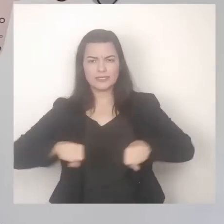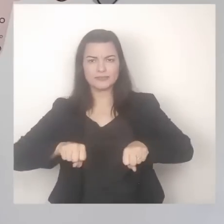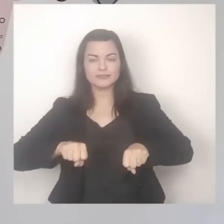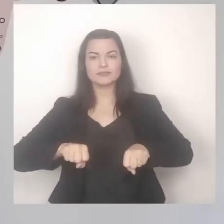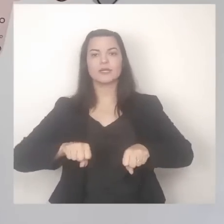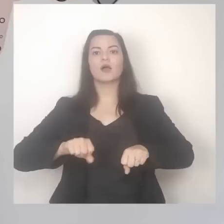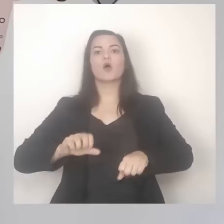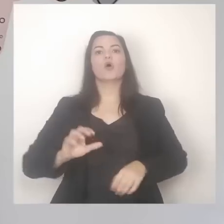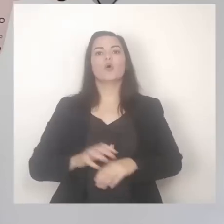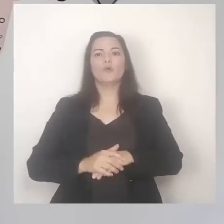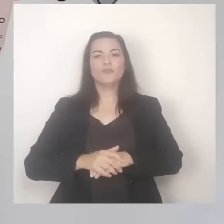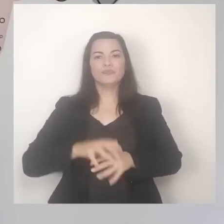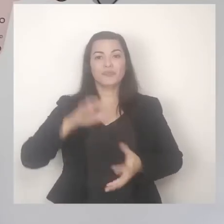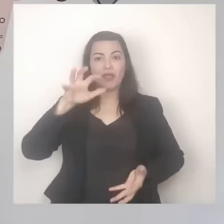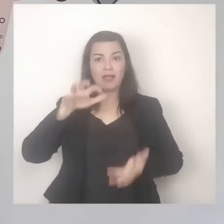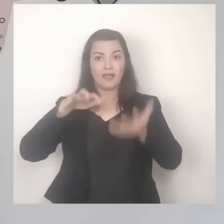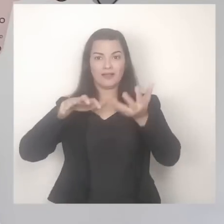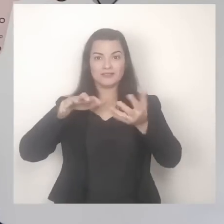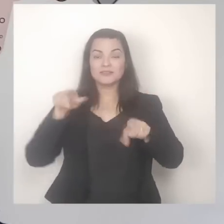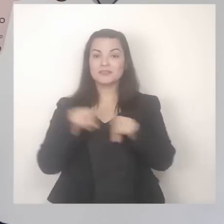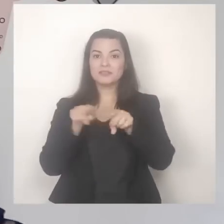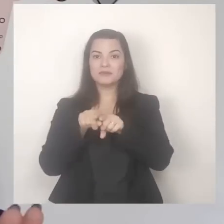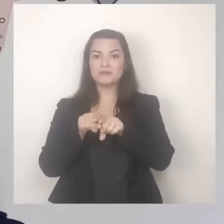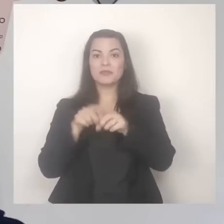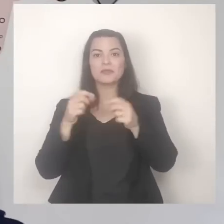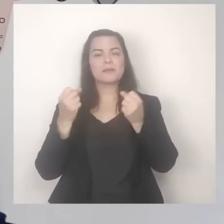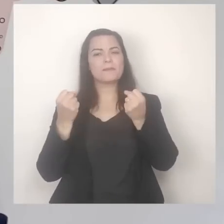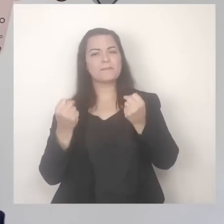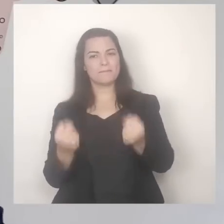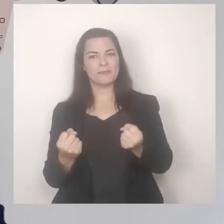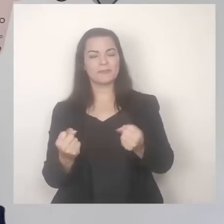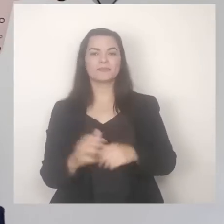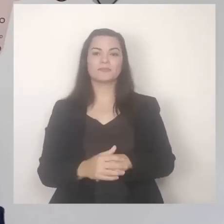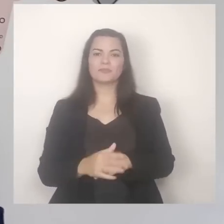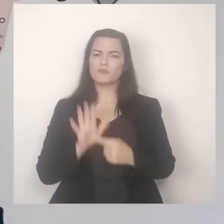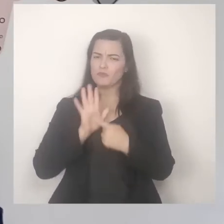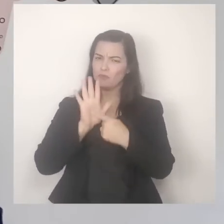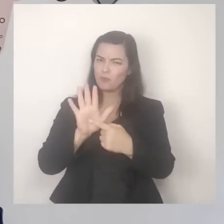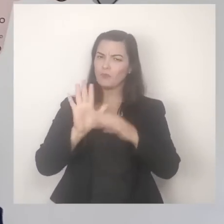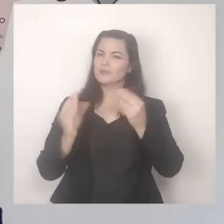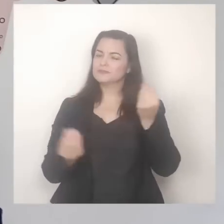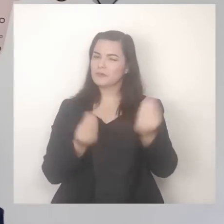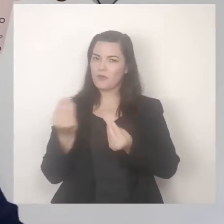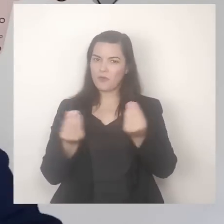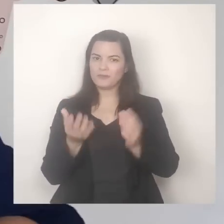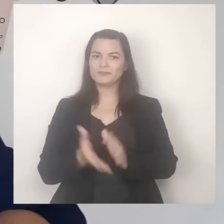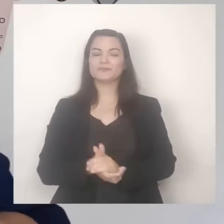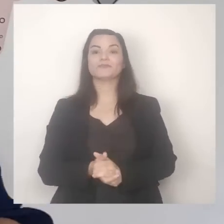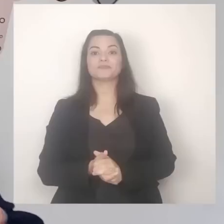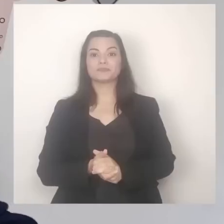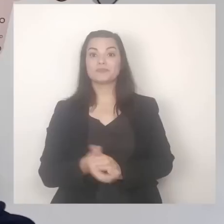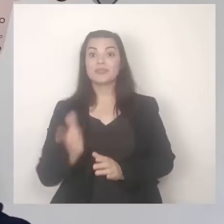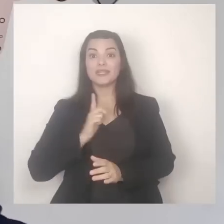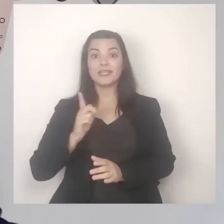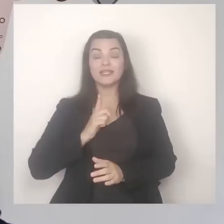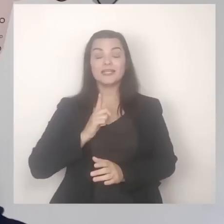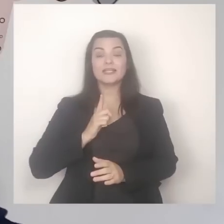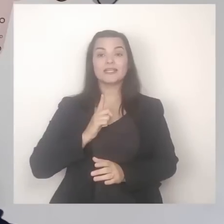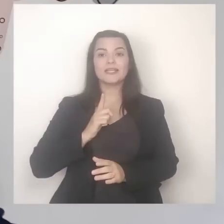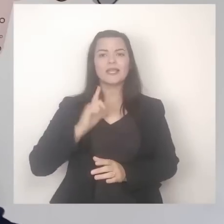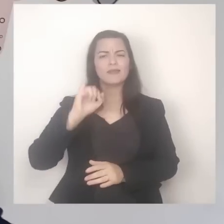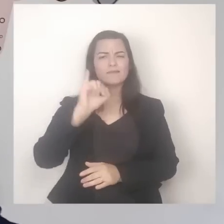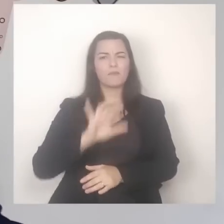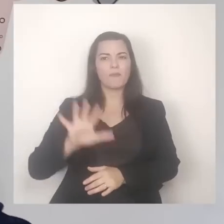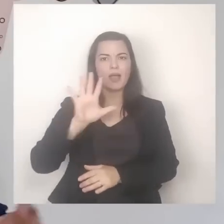tração, o arrasto e o peso. Isso eu vou te mostrar já já como acontece. Tem uma imagem